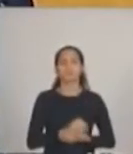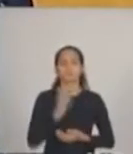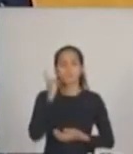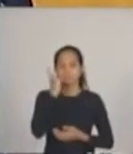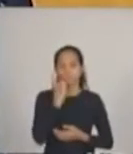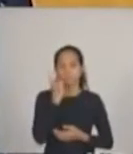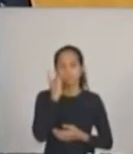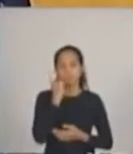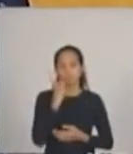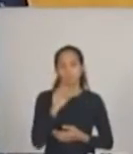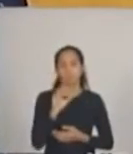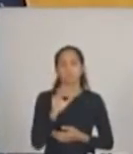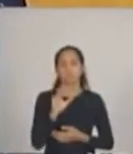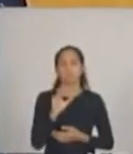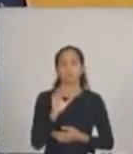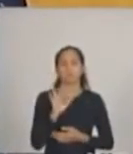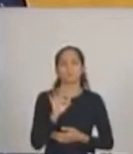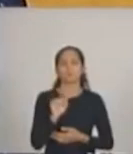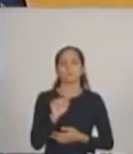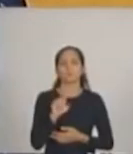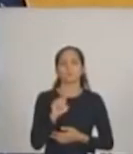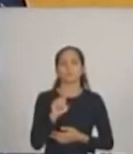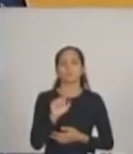Deputado Favato.